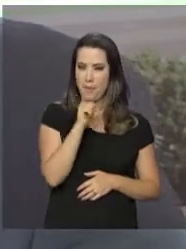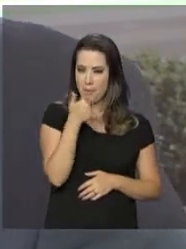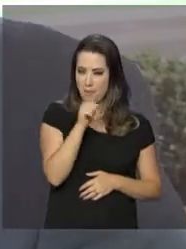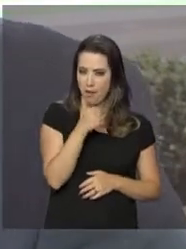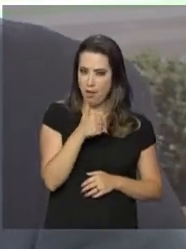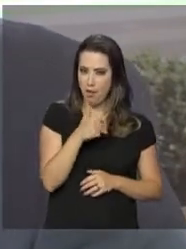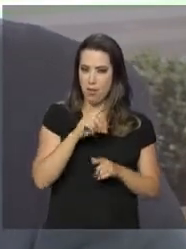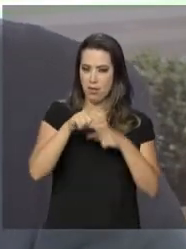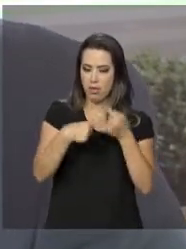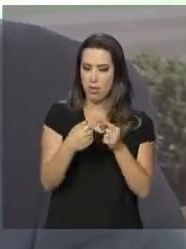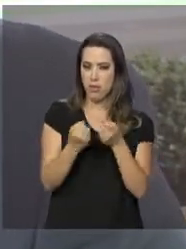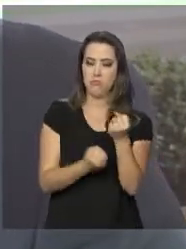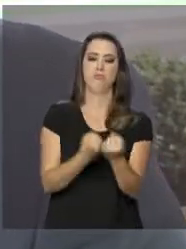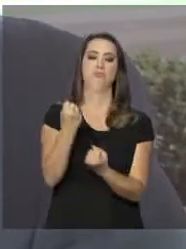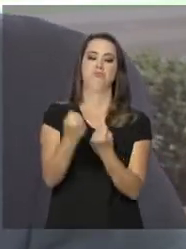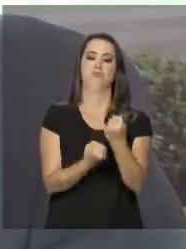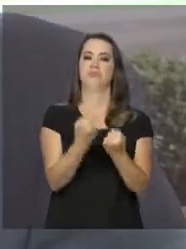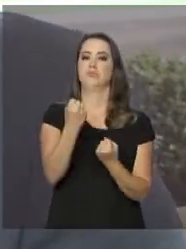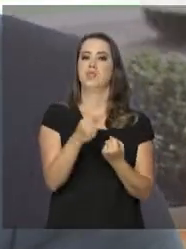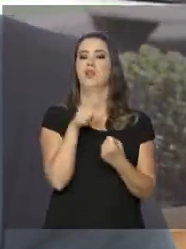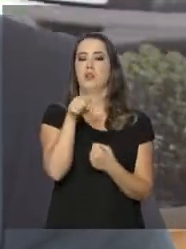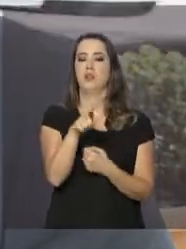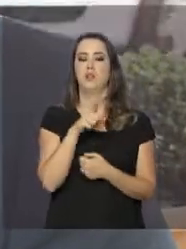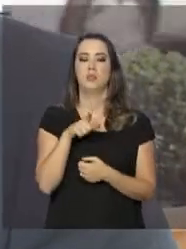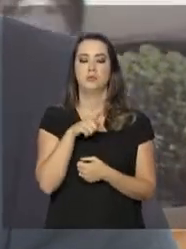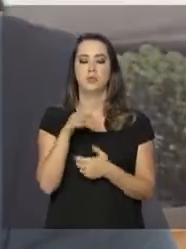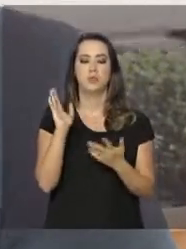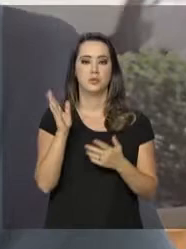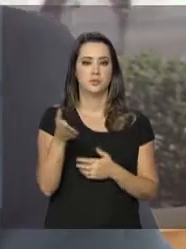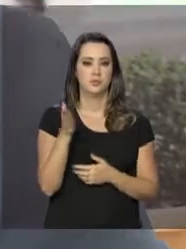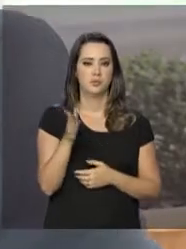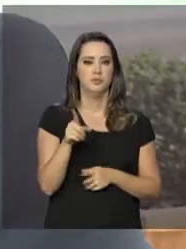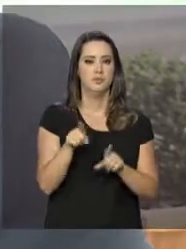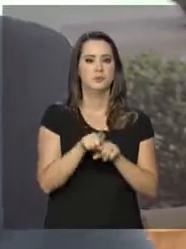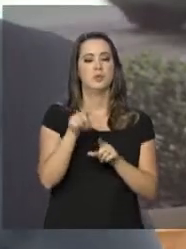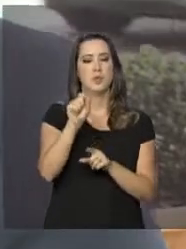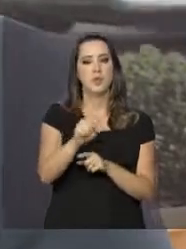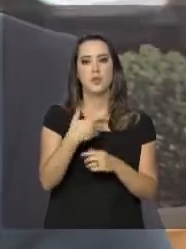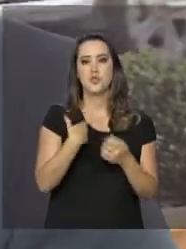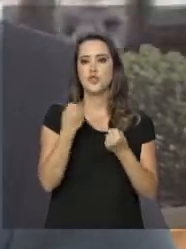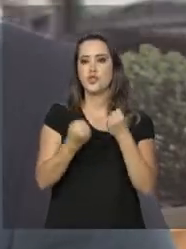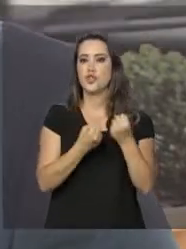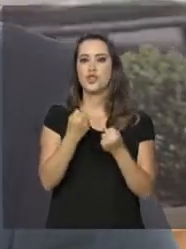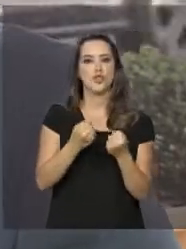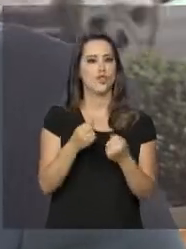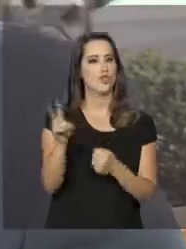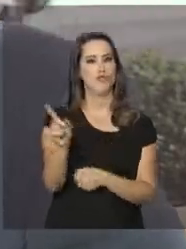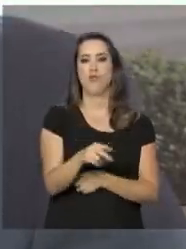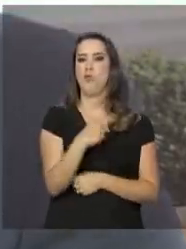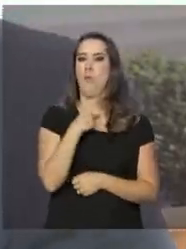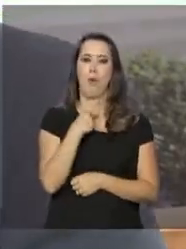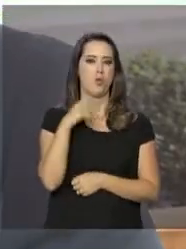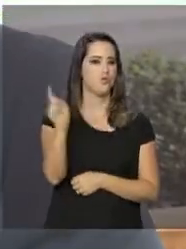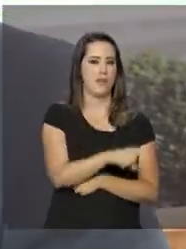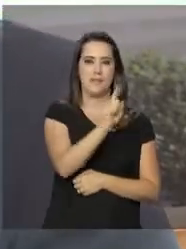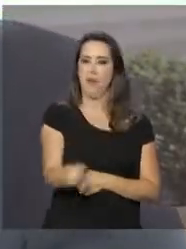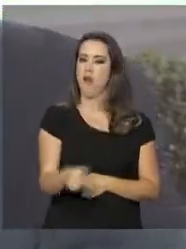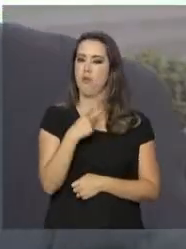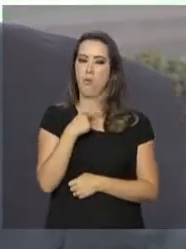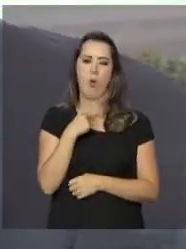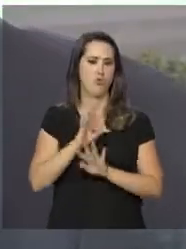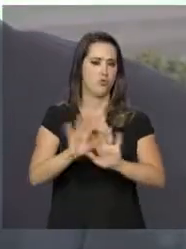de da utilização de de álcool ele terá imediatamente a capacidade de dirigir proibida isso é muito bom